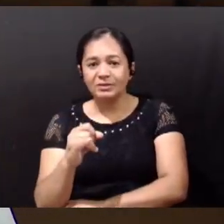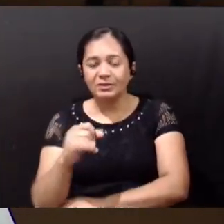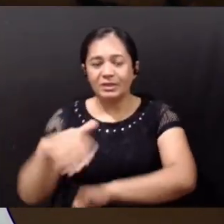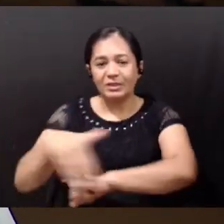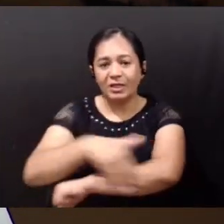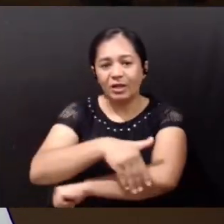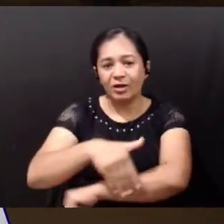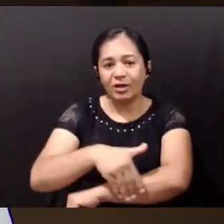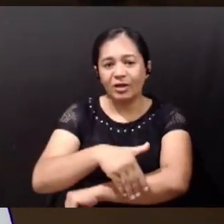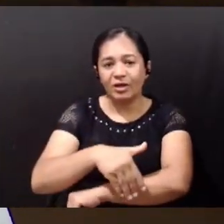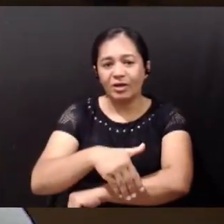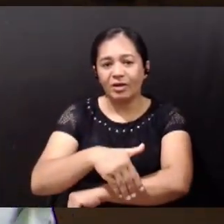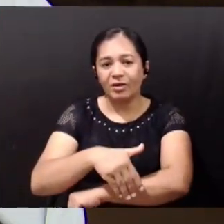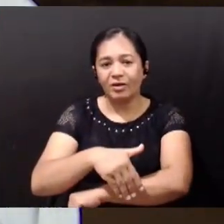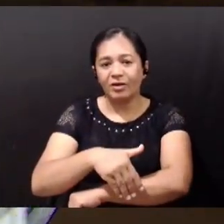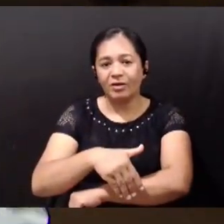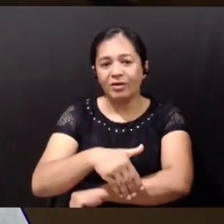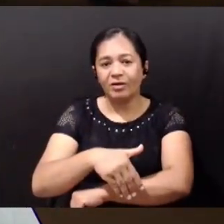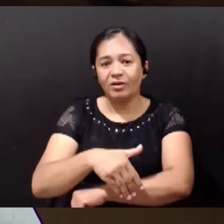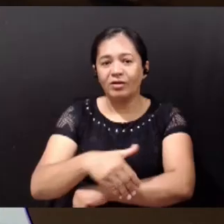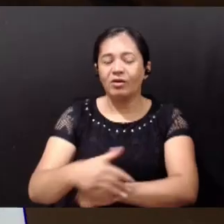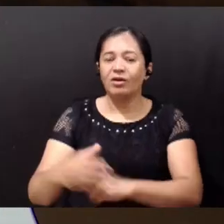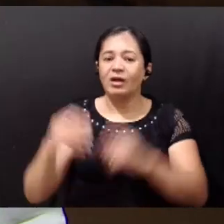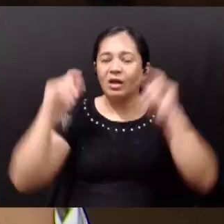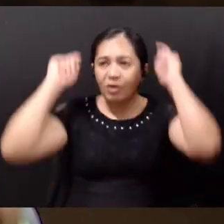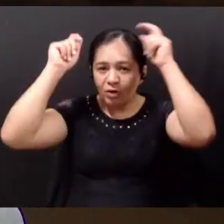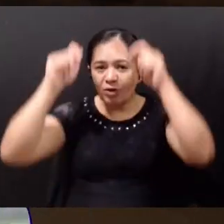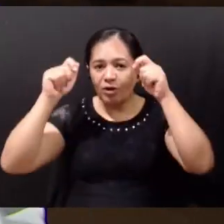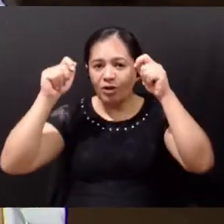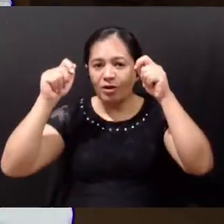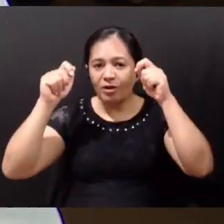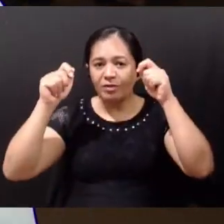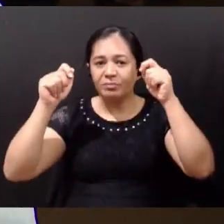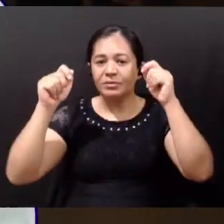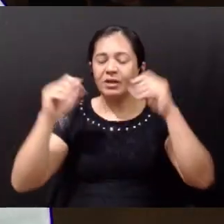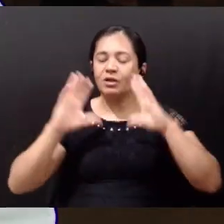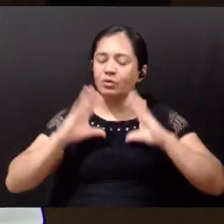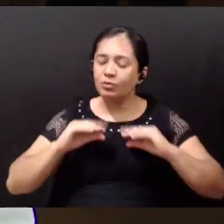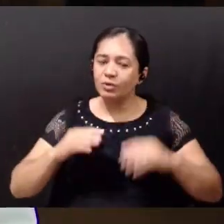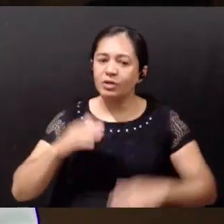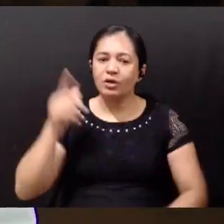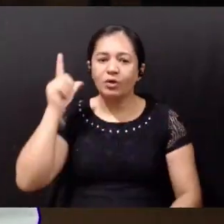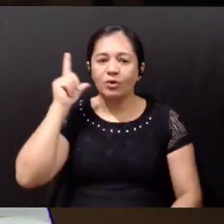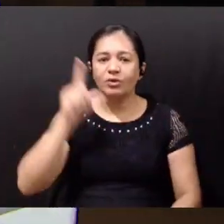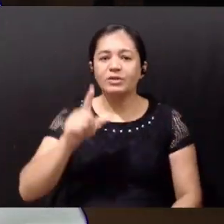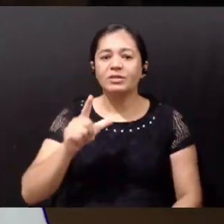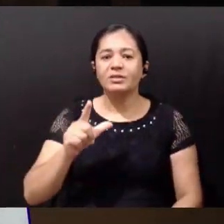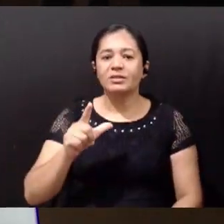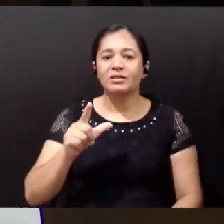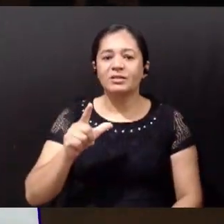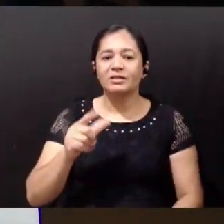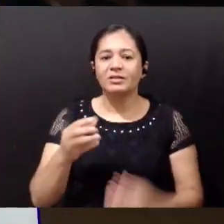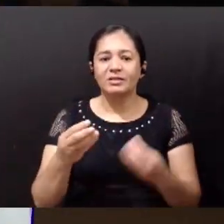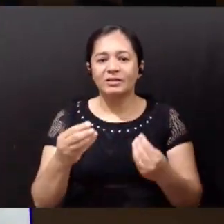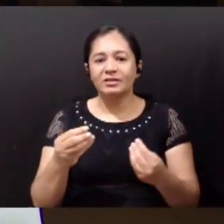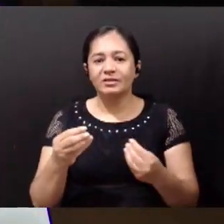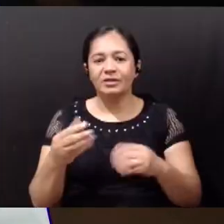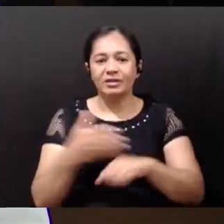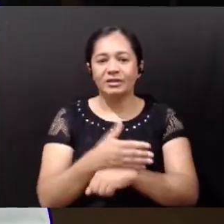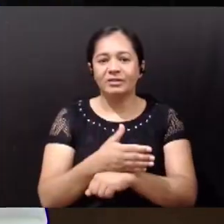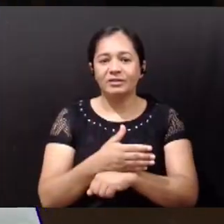colocarem algo sobre os olhos deles para trazerem um relaxamento e eles poderem de alguma forma entrar num sono mais